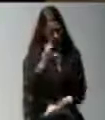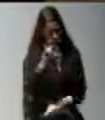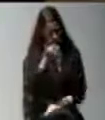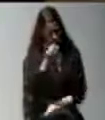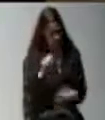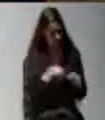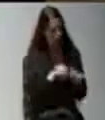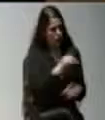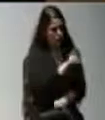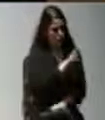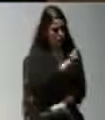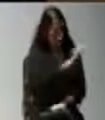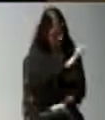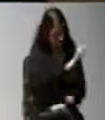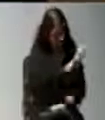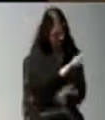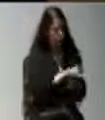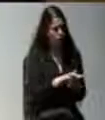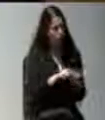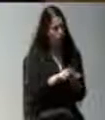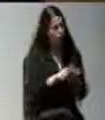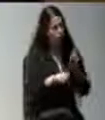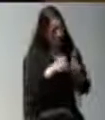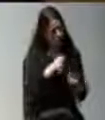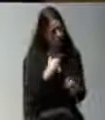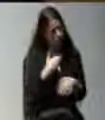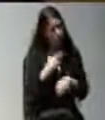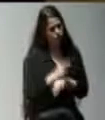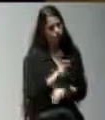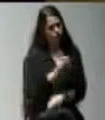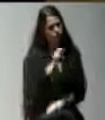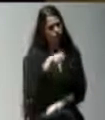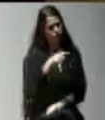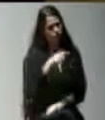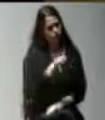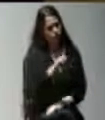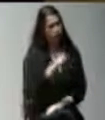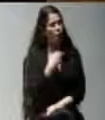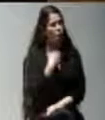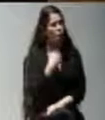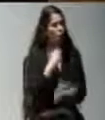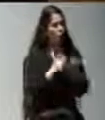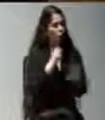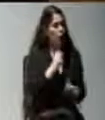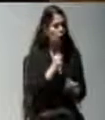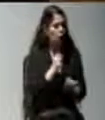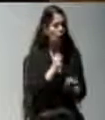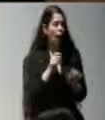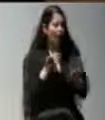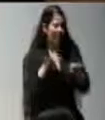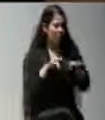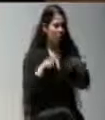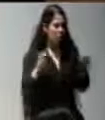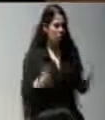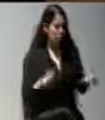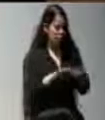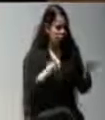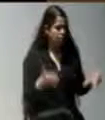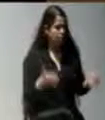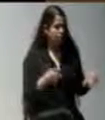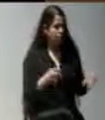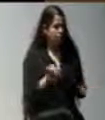professora Rosa. E em nome, obviamente, da Amped, eu não poderia sair da mesa sem